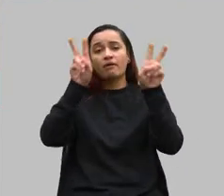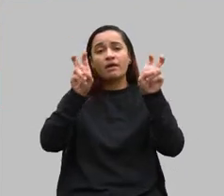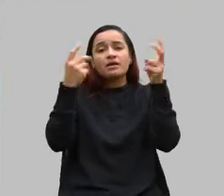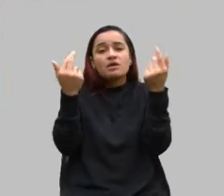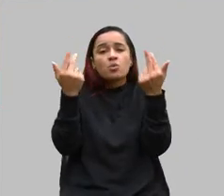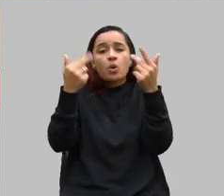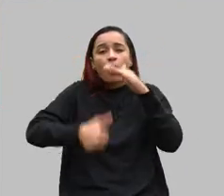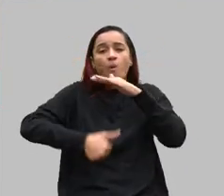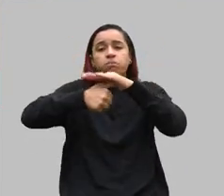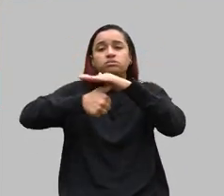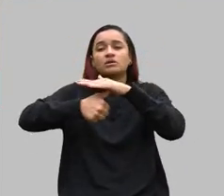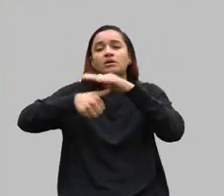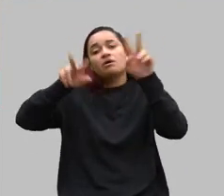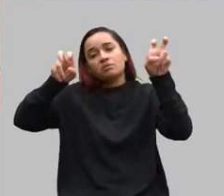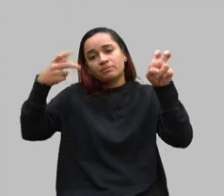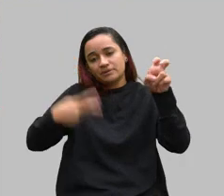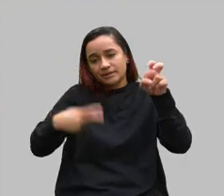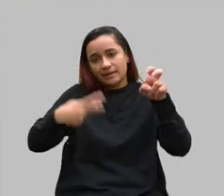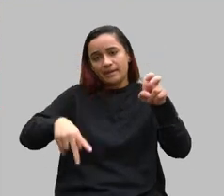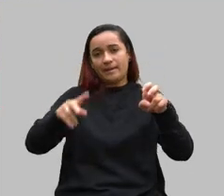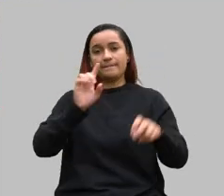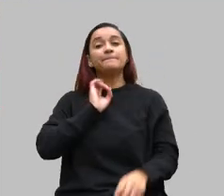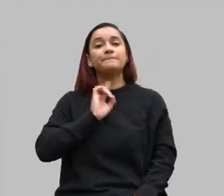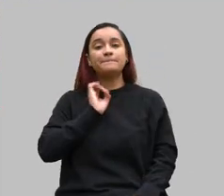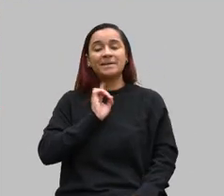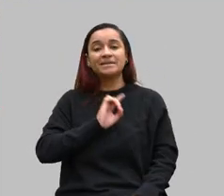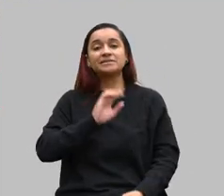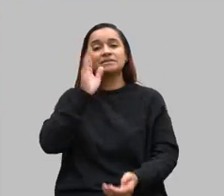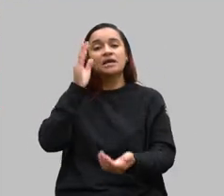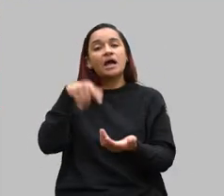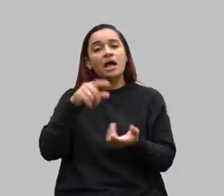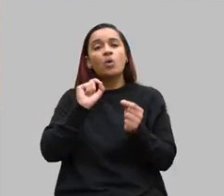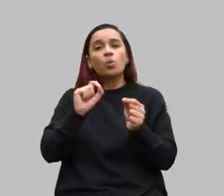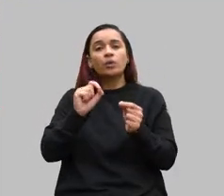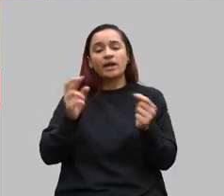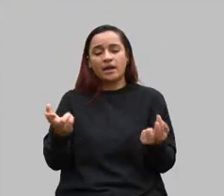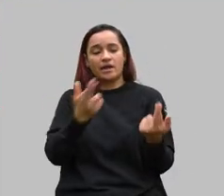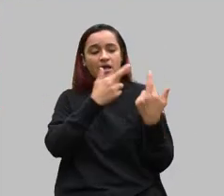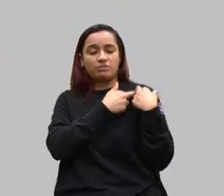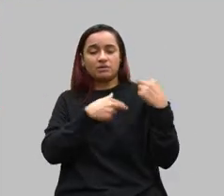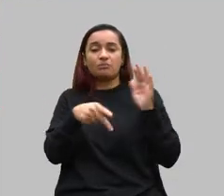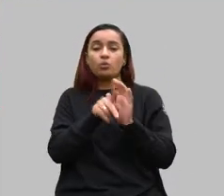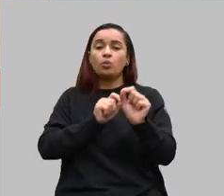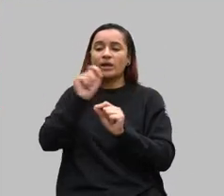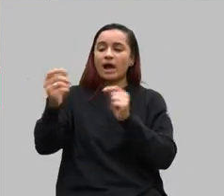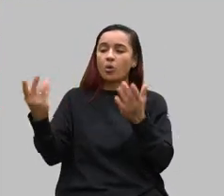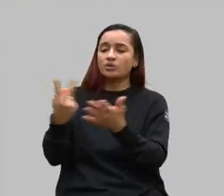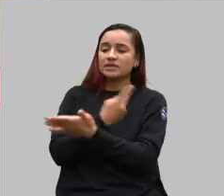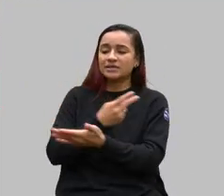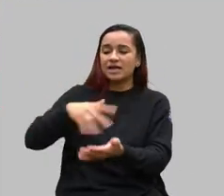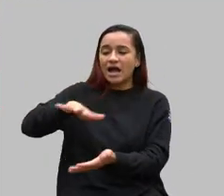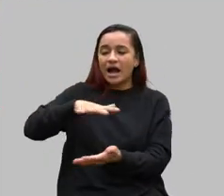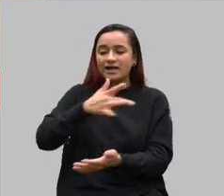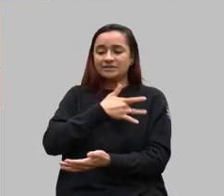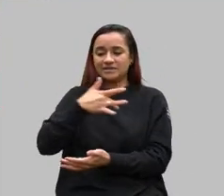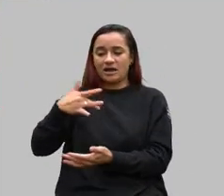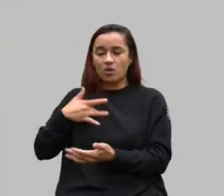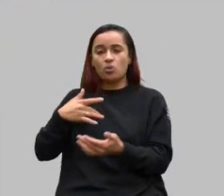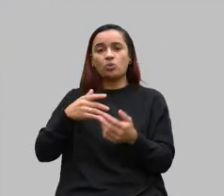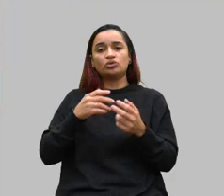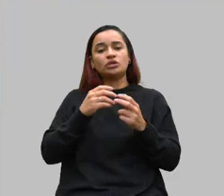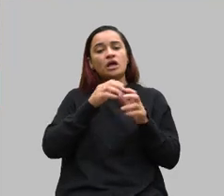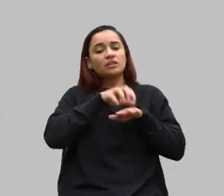capital de uma região com 1 milhão e meio de pessoas responsável pelo que acontece na área da saúde do transporte da